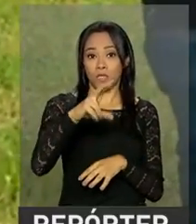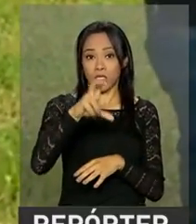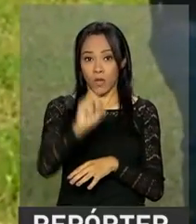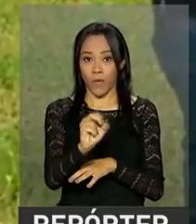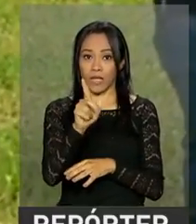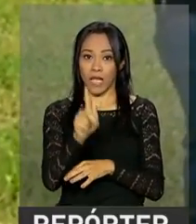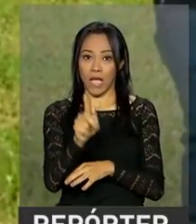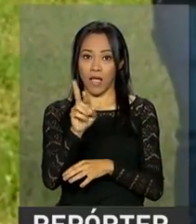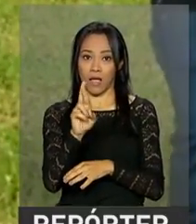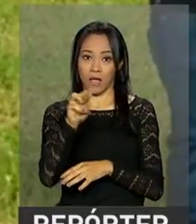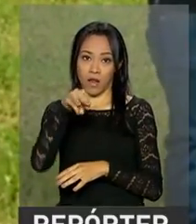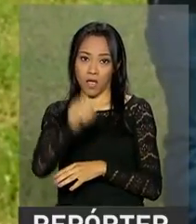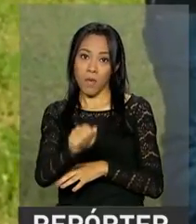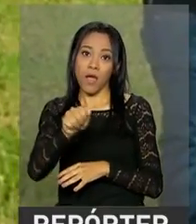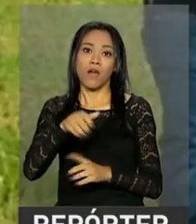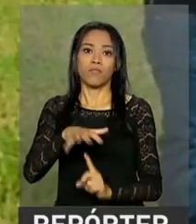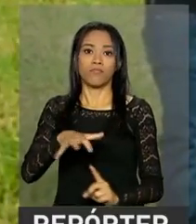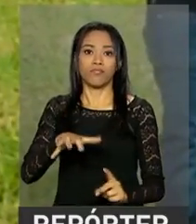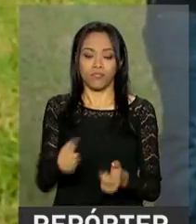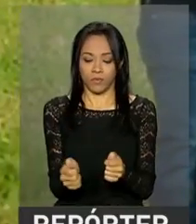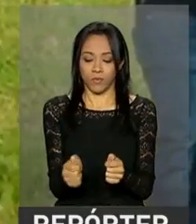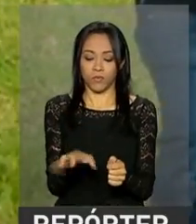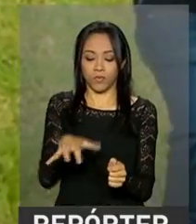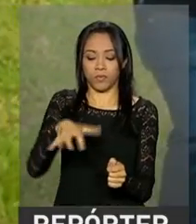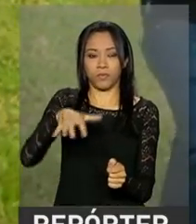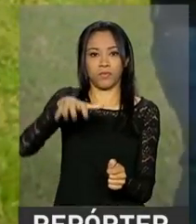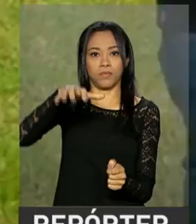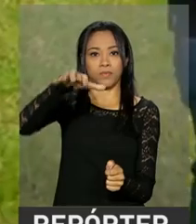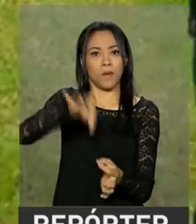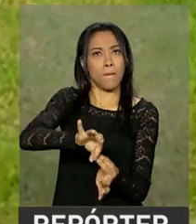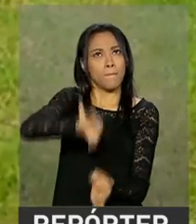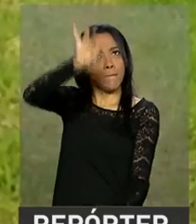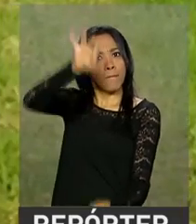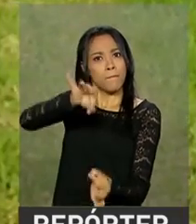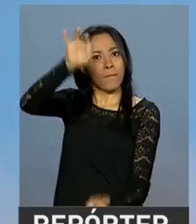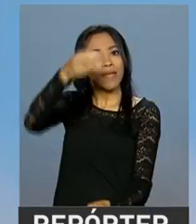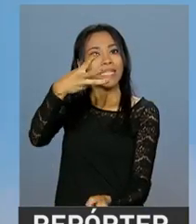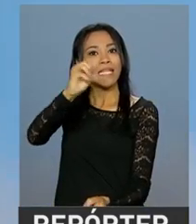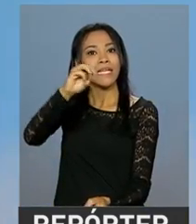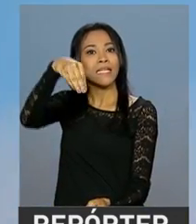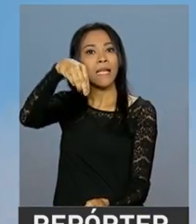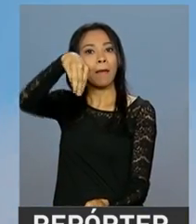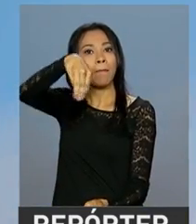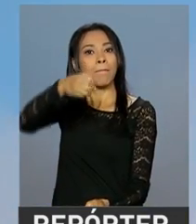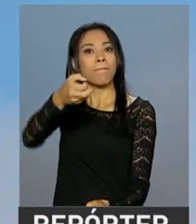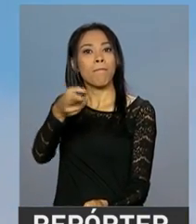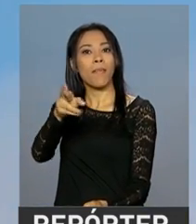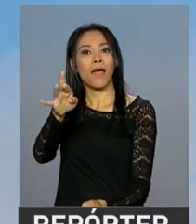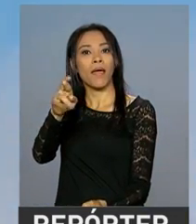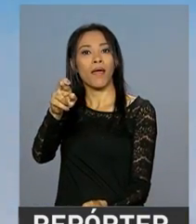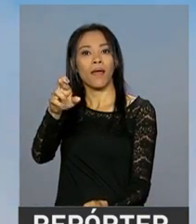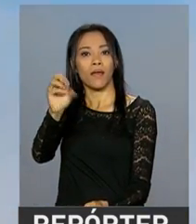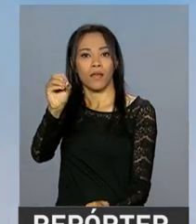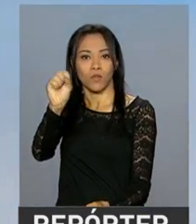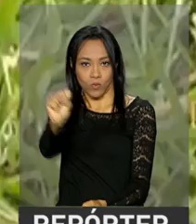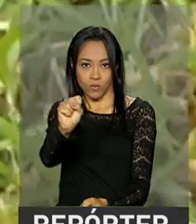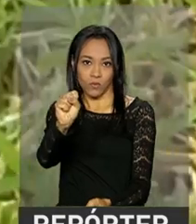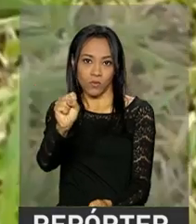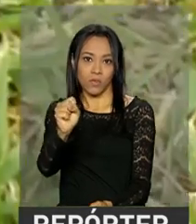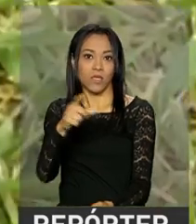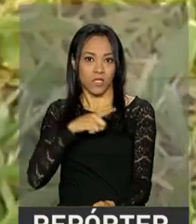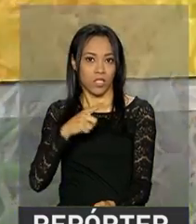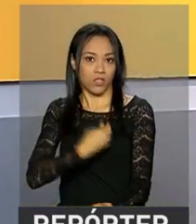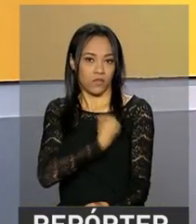só poderão voar a uma distância mínima de 30 metros horizontais de onde estiverem